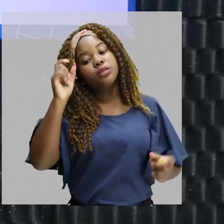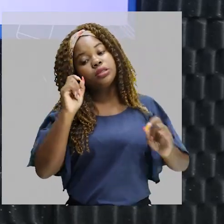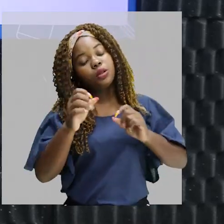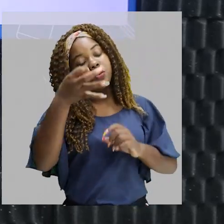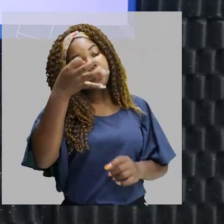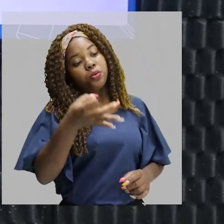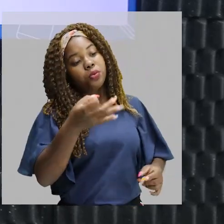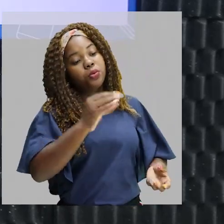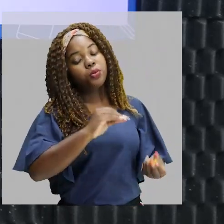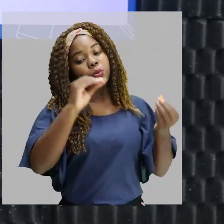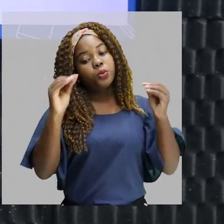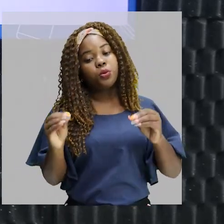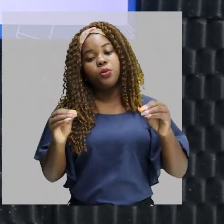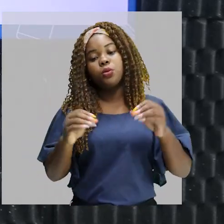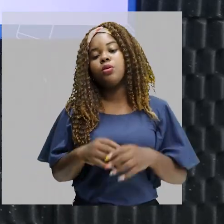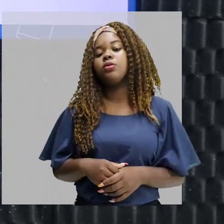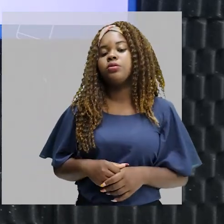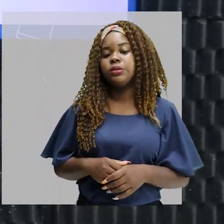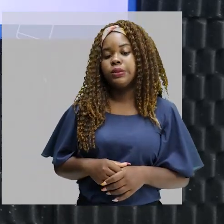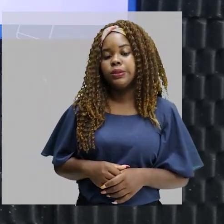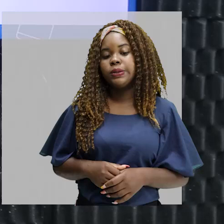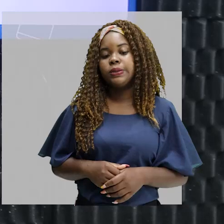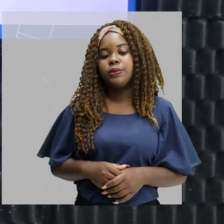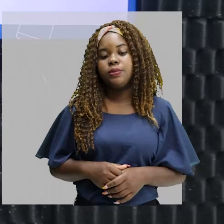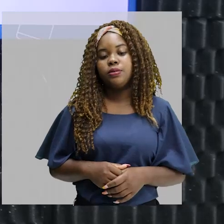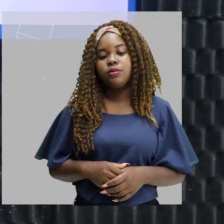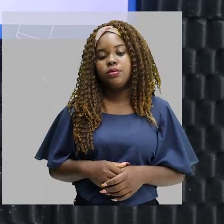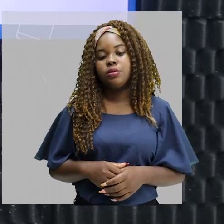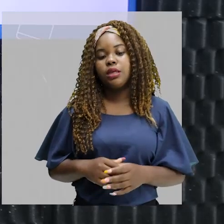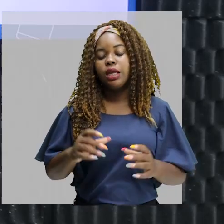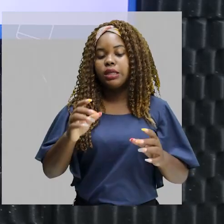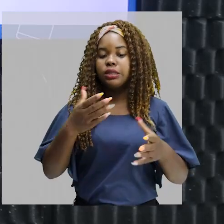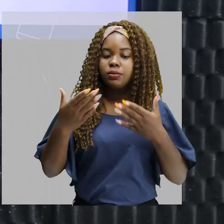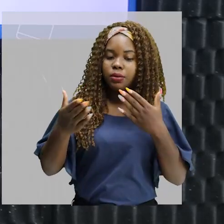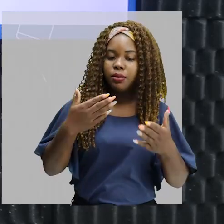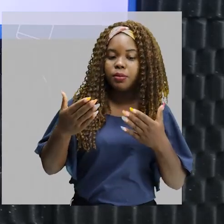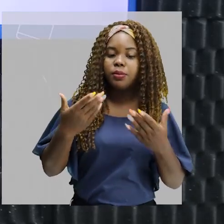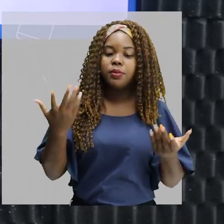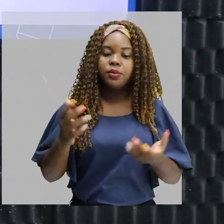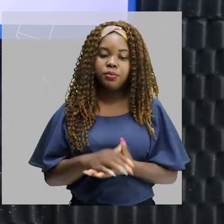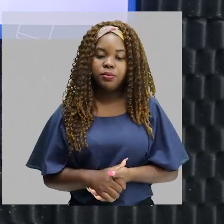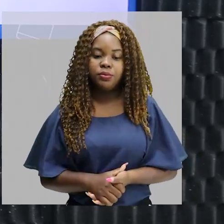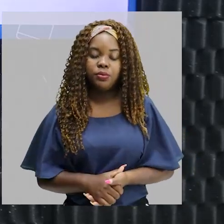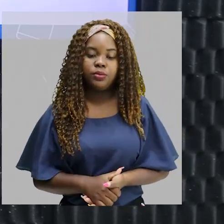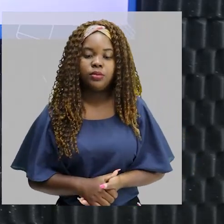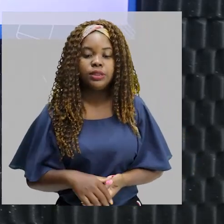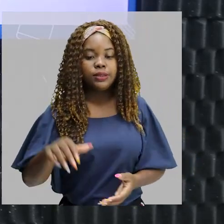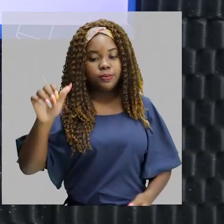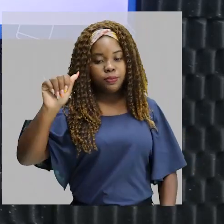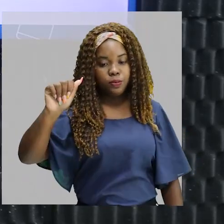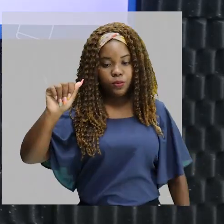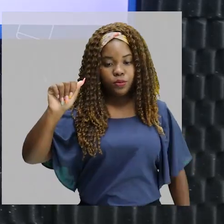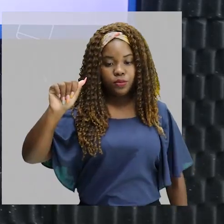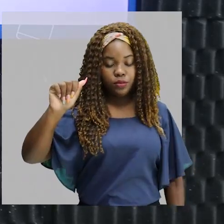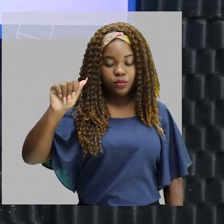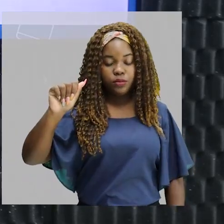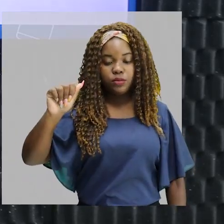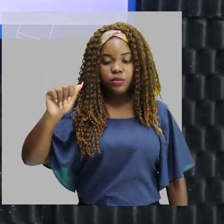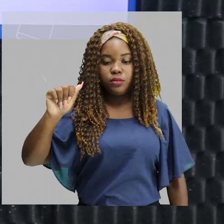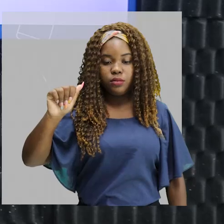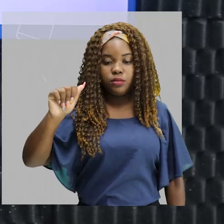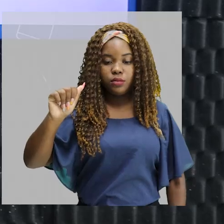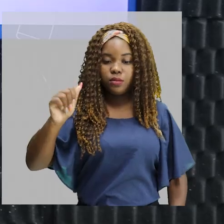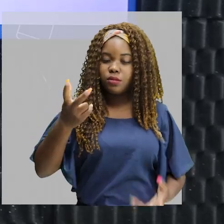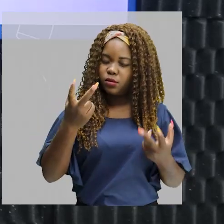que vai se encaixar nesse diálogo? Vamos por alternativa. Alternativa A.